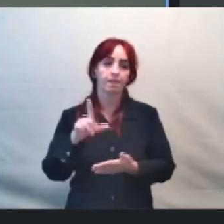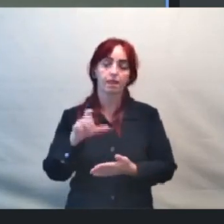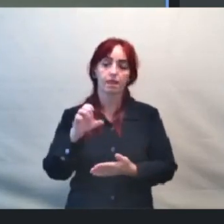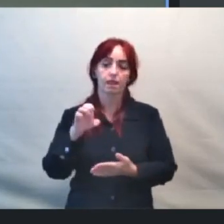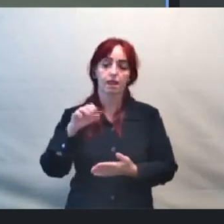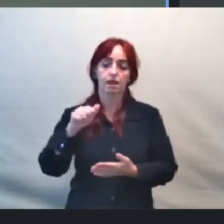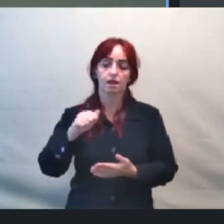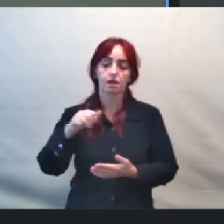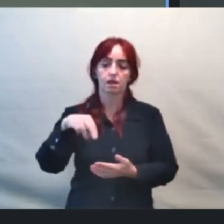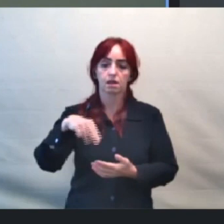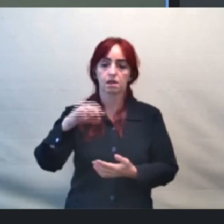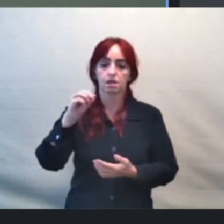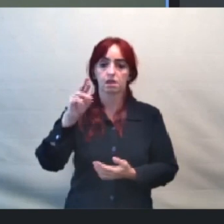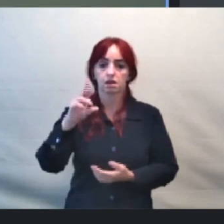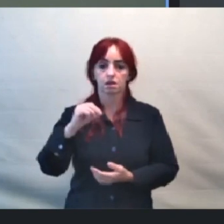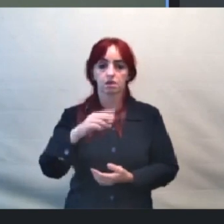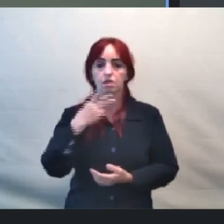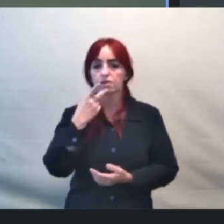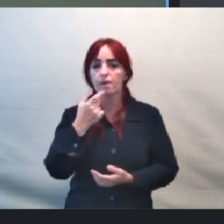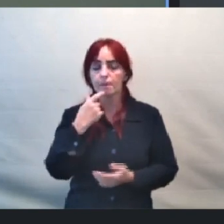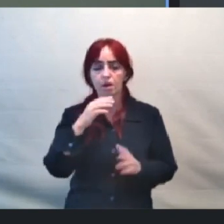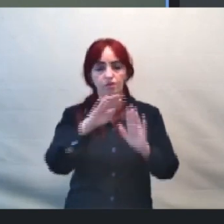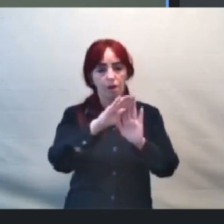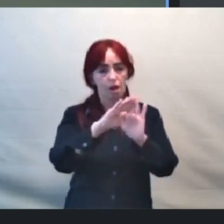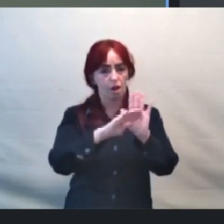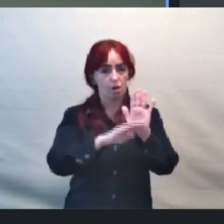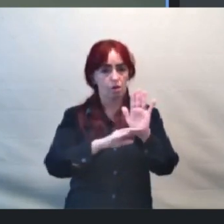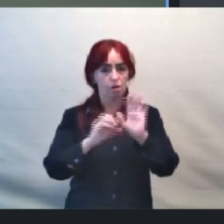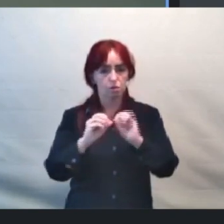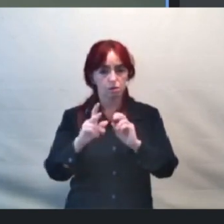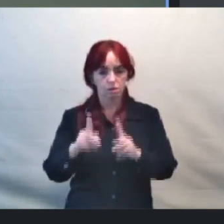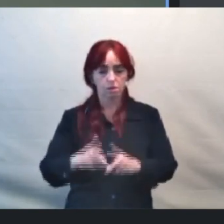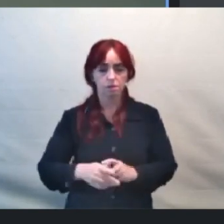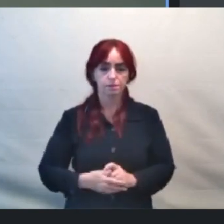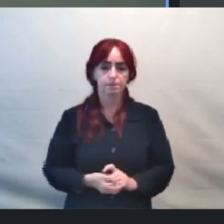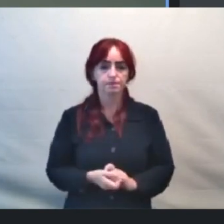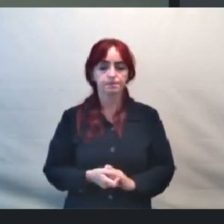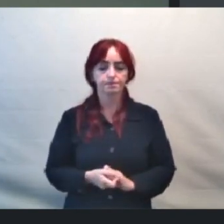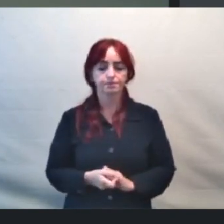vocês puderem falar nessa ordem, por gentileza.